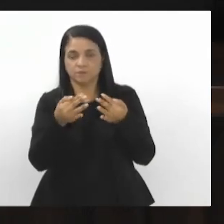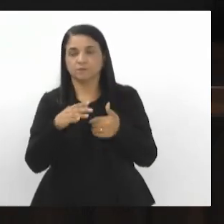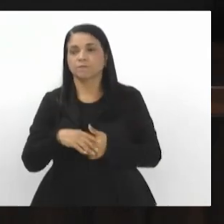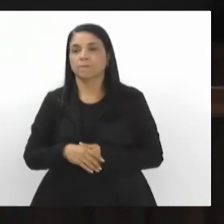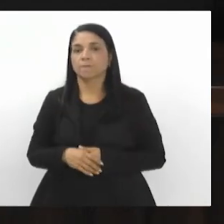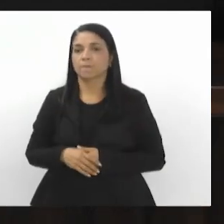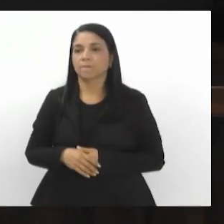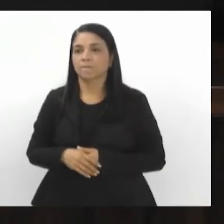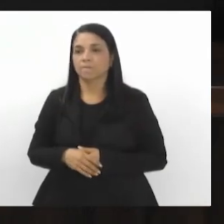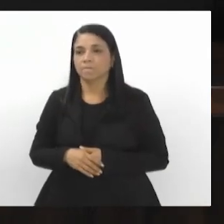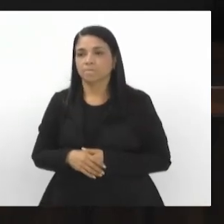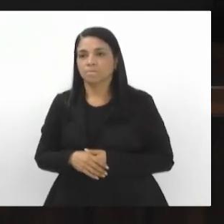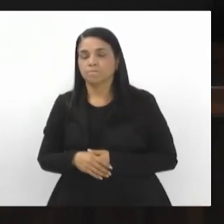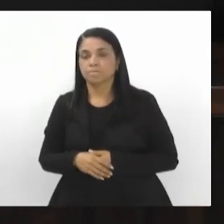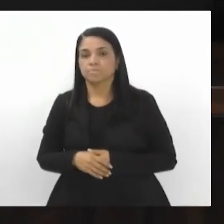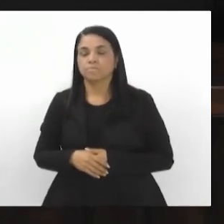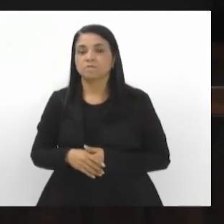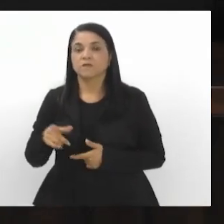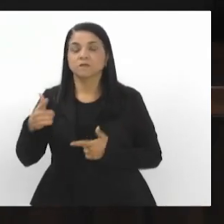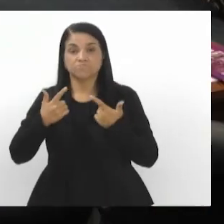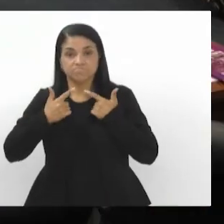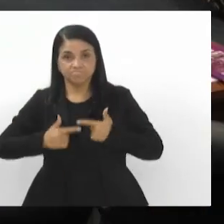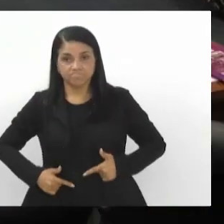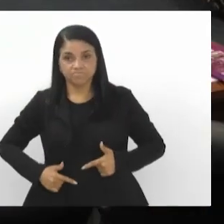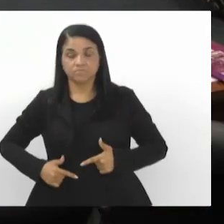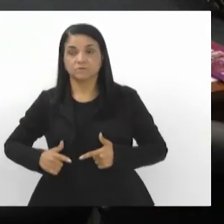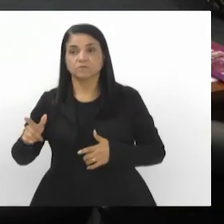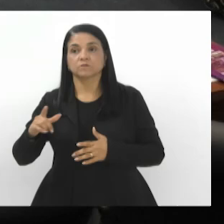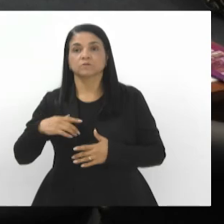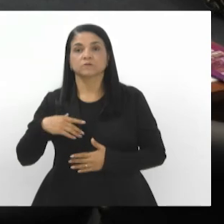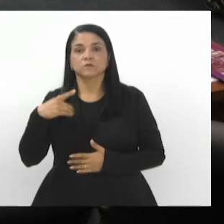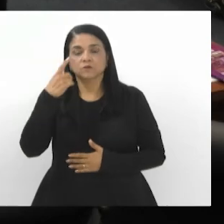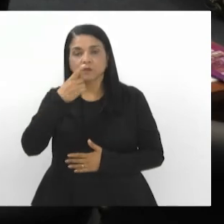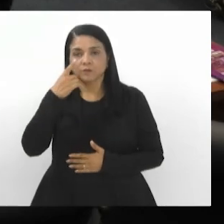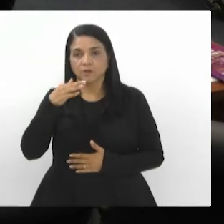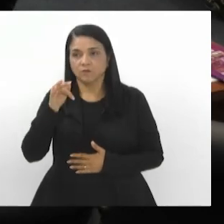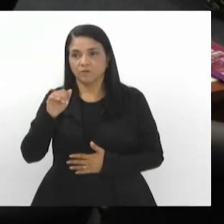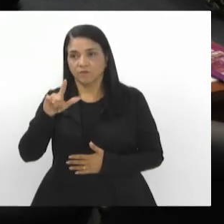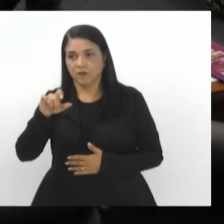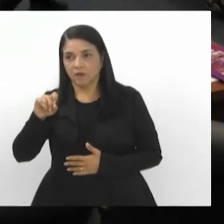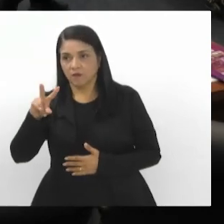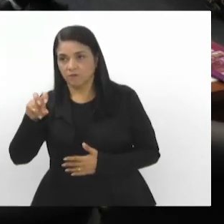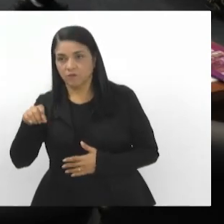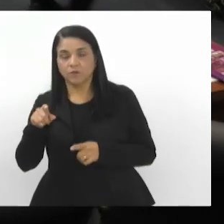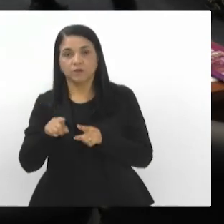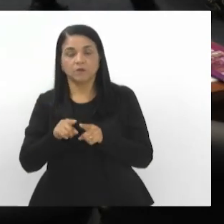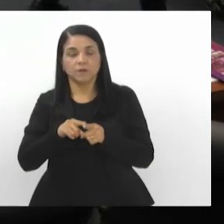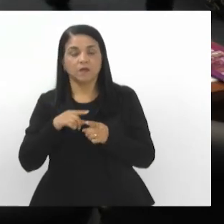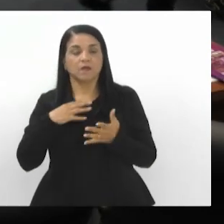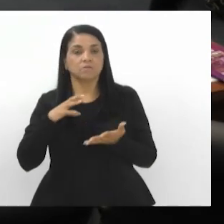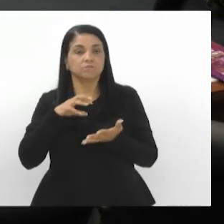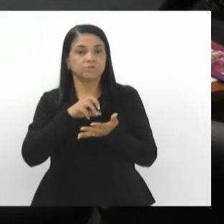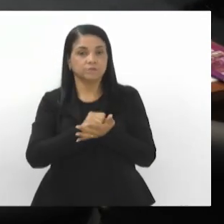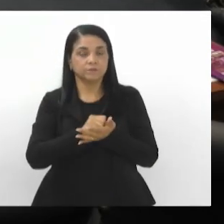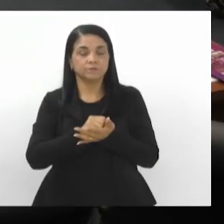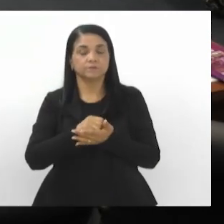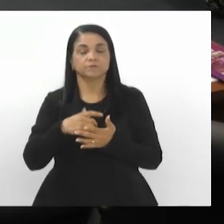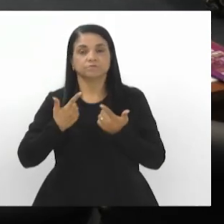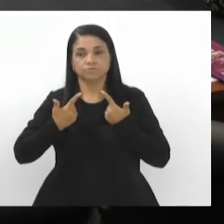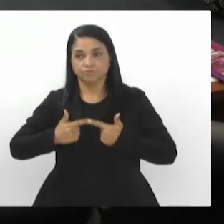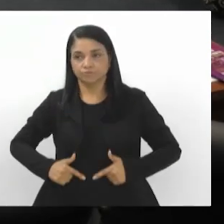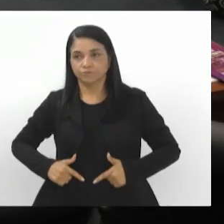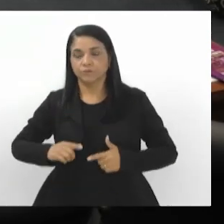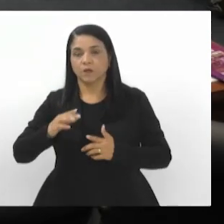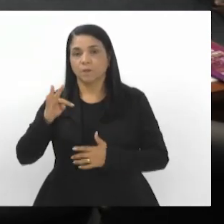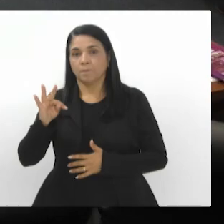Presidente, abstenção, deputado Serafim, PSOL todo. Só registrar Érica o voto de Takimoto. abstenção da bancada do PT. PT e PSOL